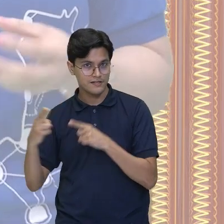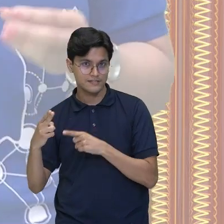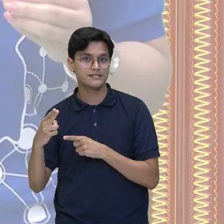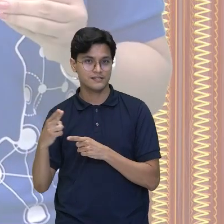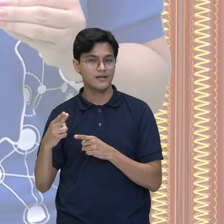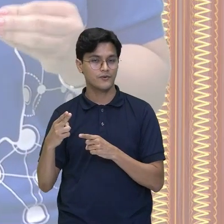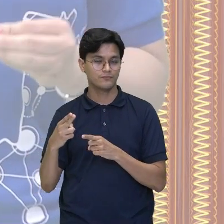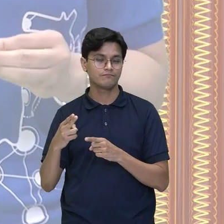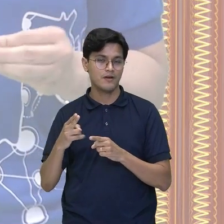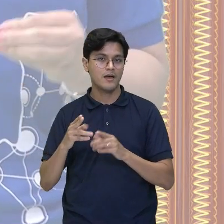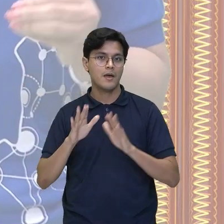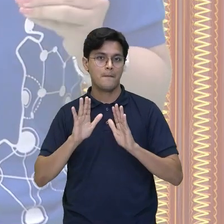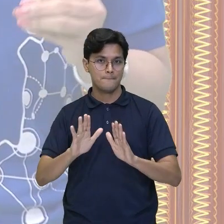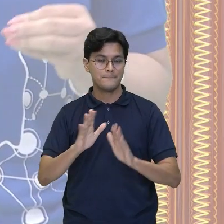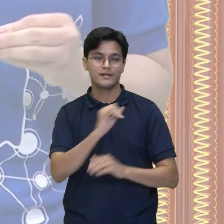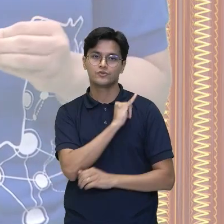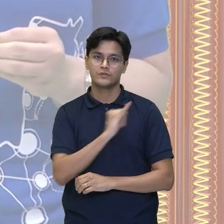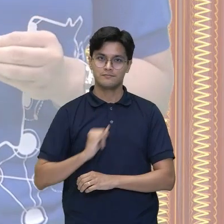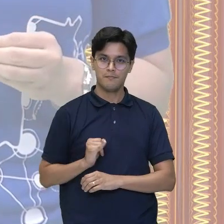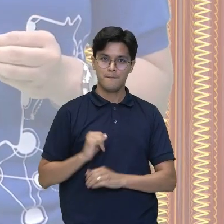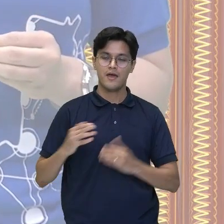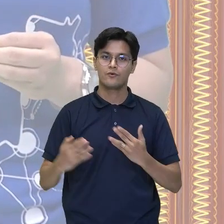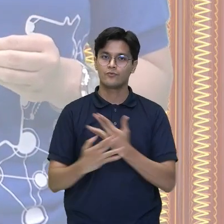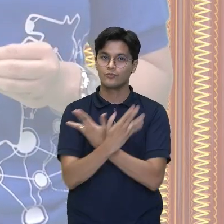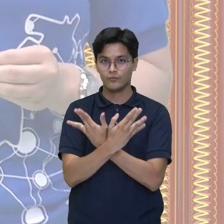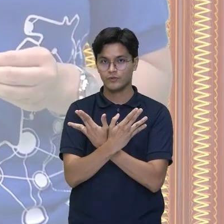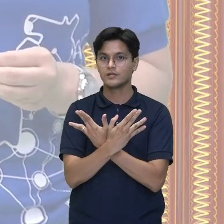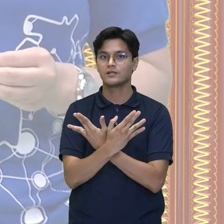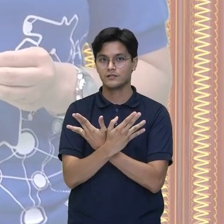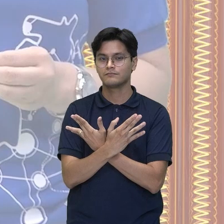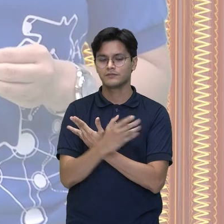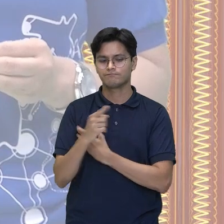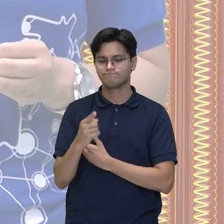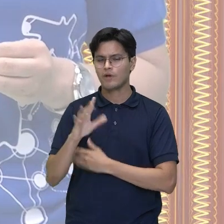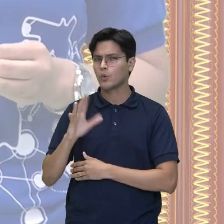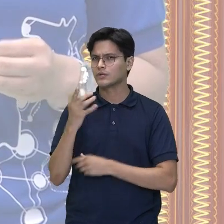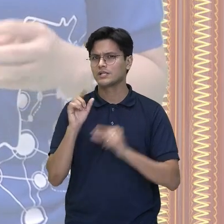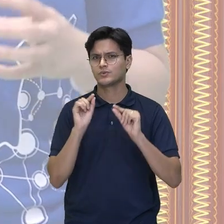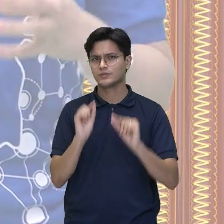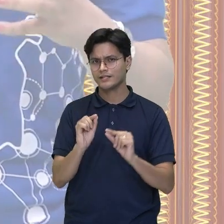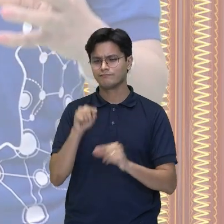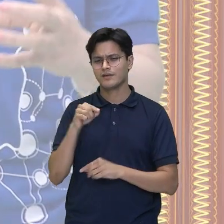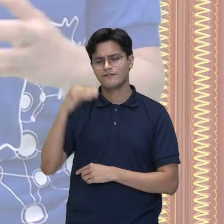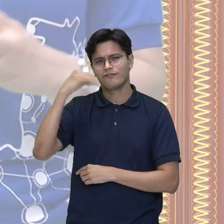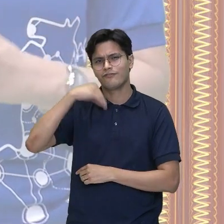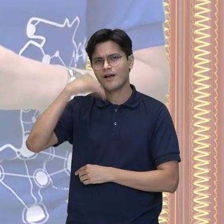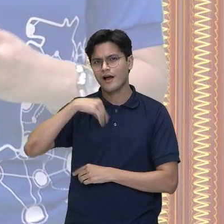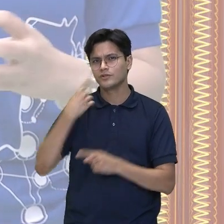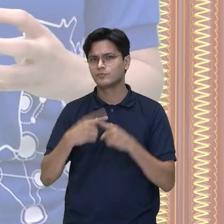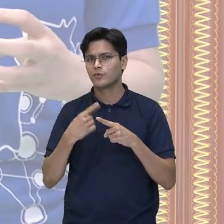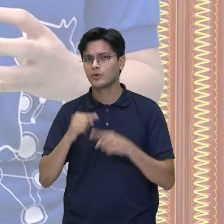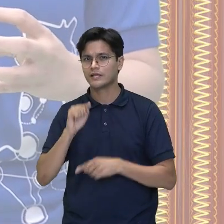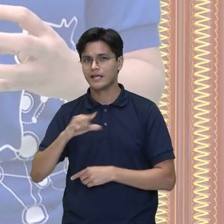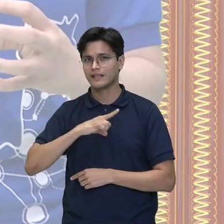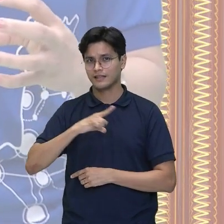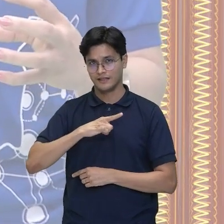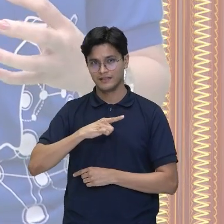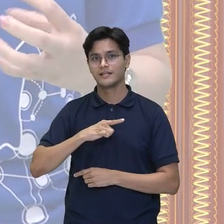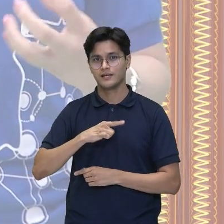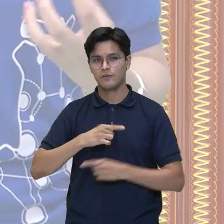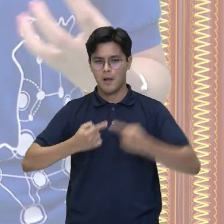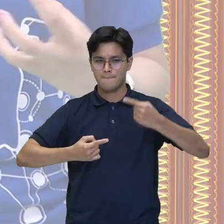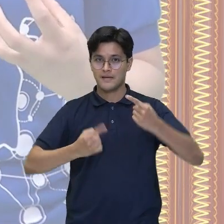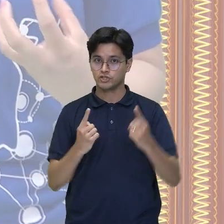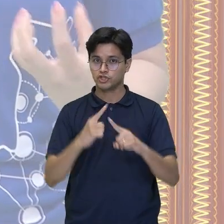interno, o Império Inca ele acaba ficando fragilizado. Por quê? Porque está tendo uma disputa interna,